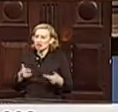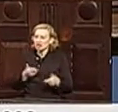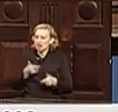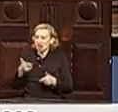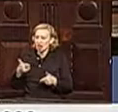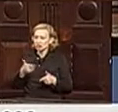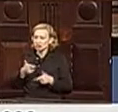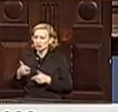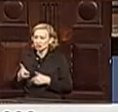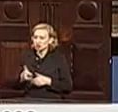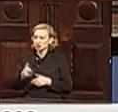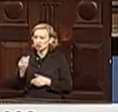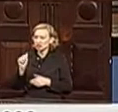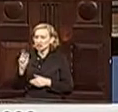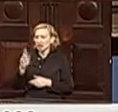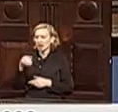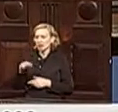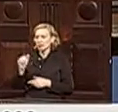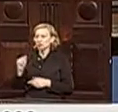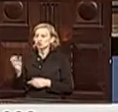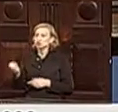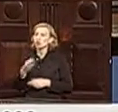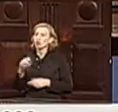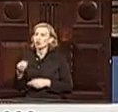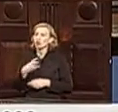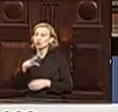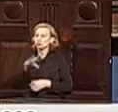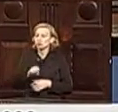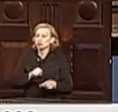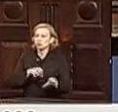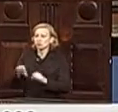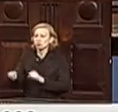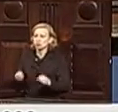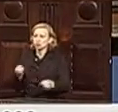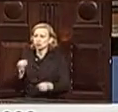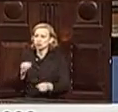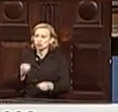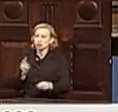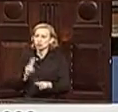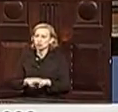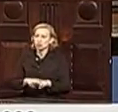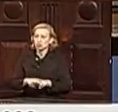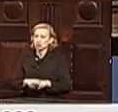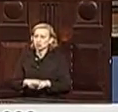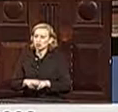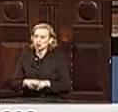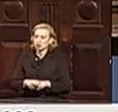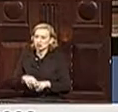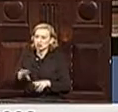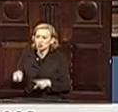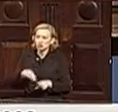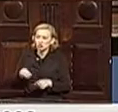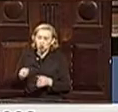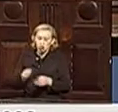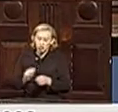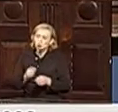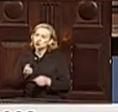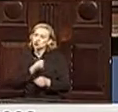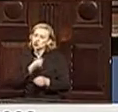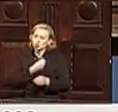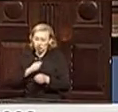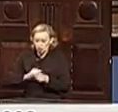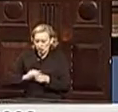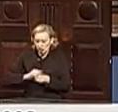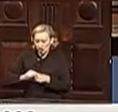novas, inclusive com selo de que nunca foram usados, com numeração raspada, apreendidos.